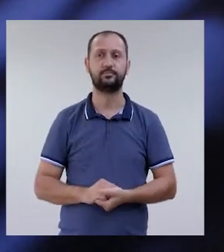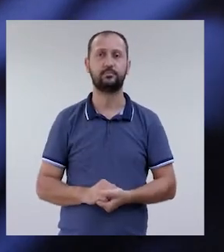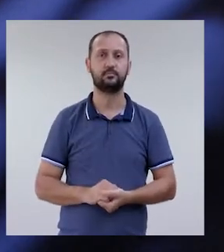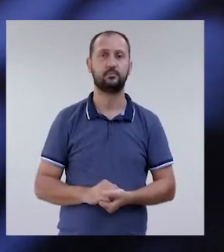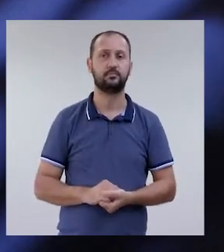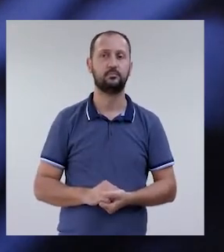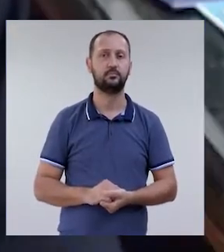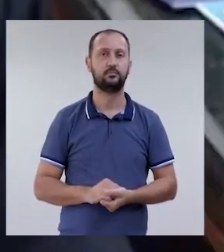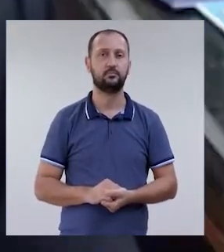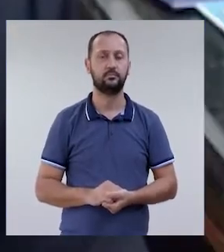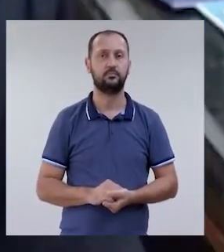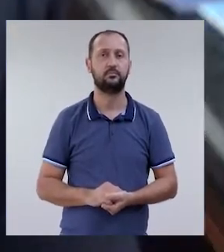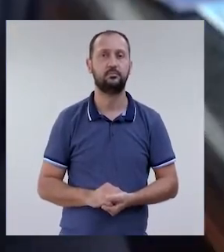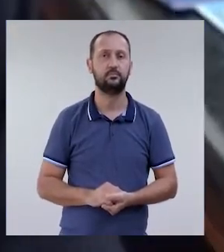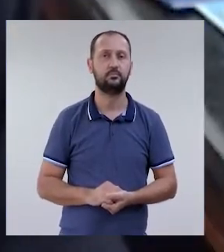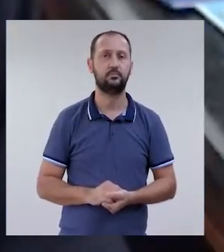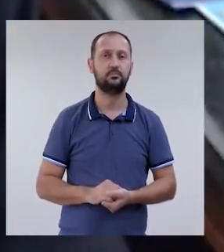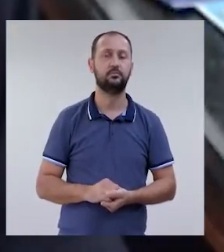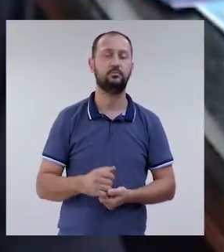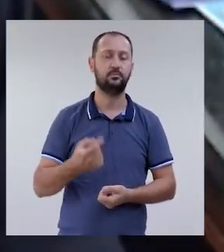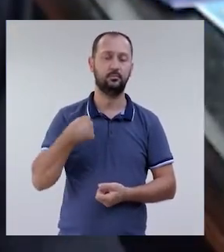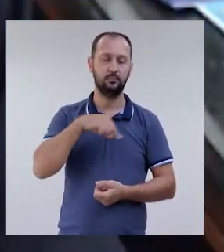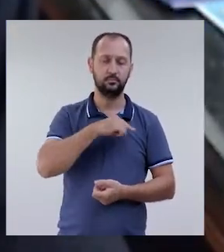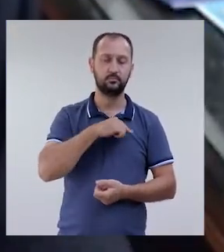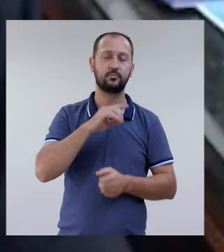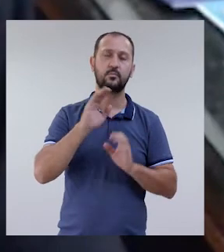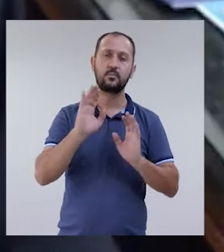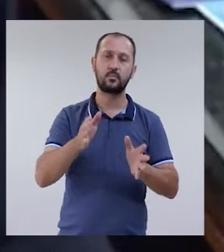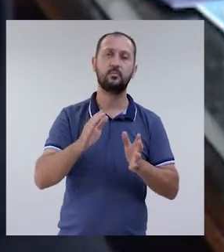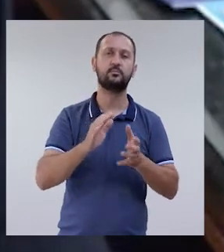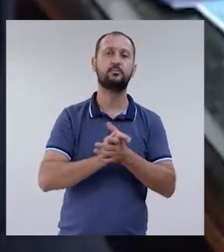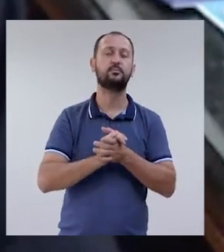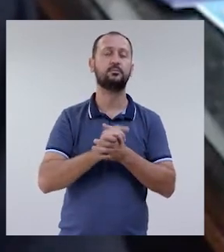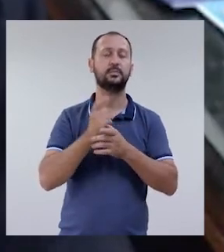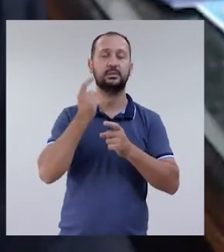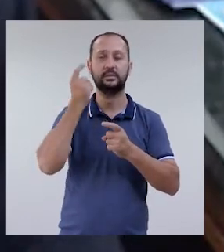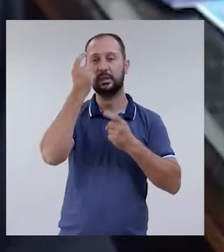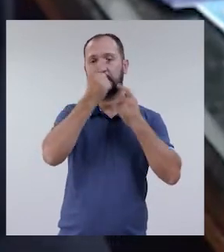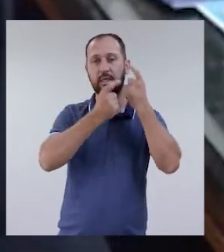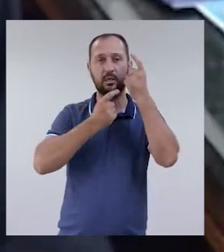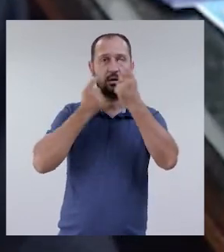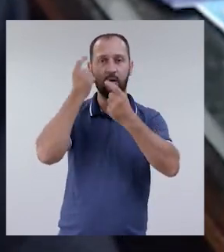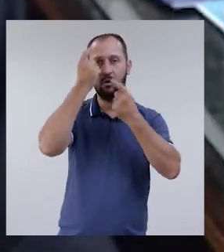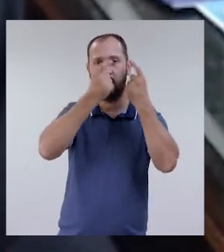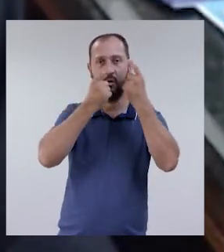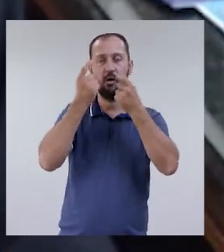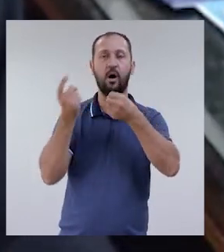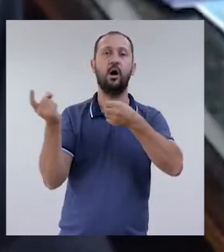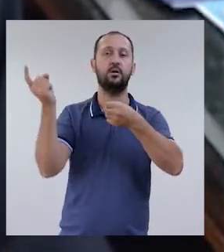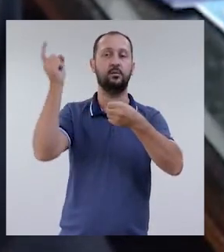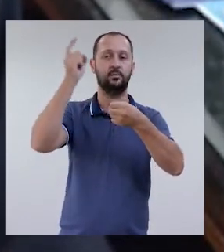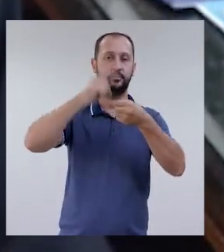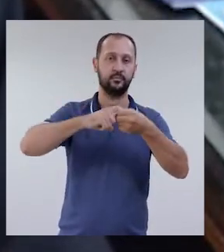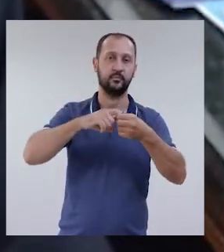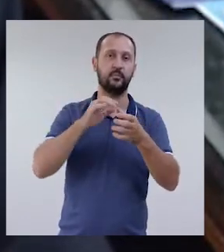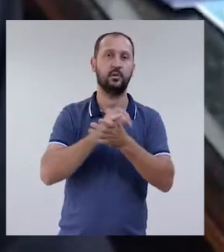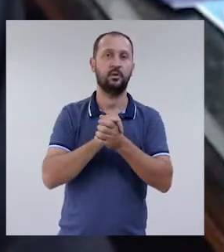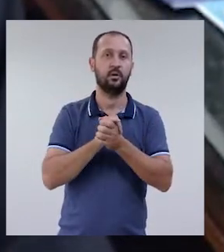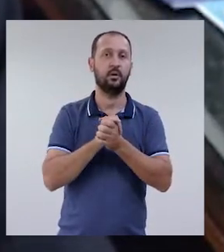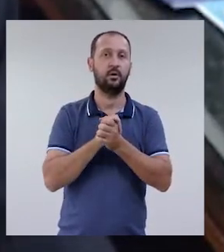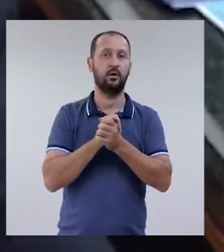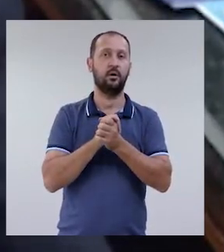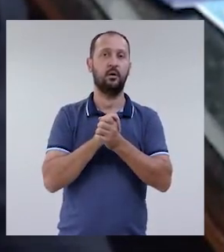aí? Bom, nós há muito estamos preocupados aí com o